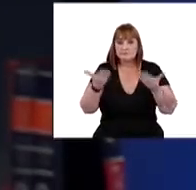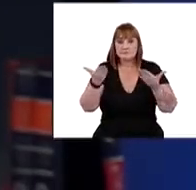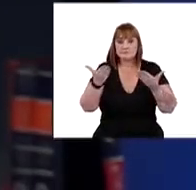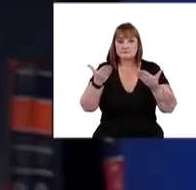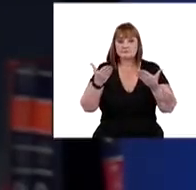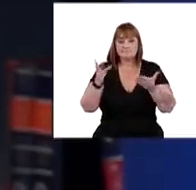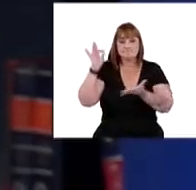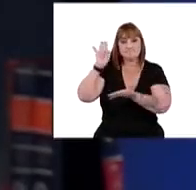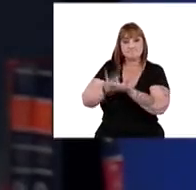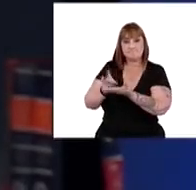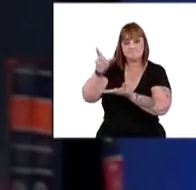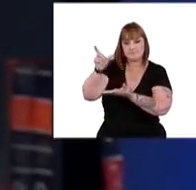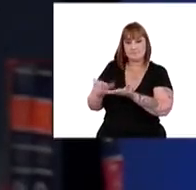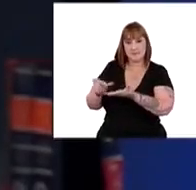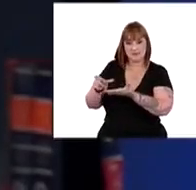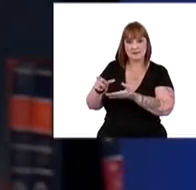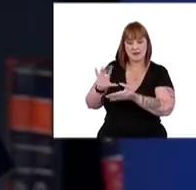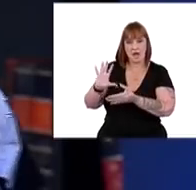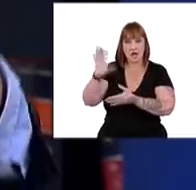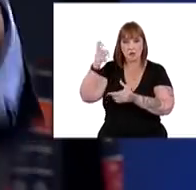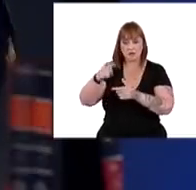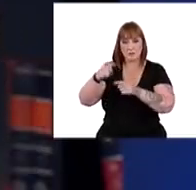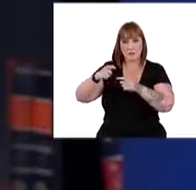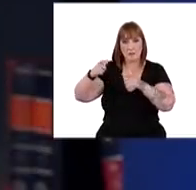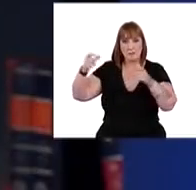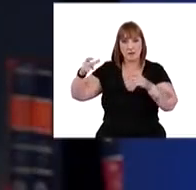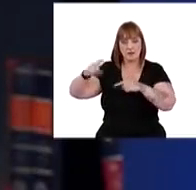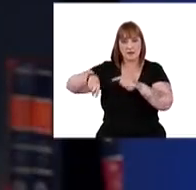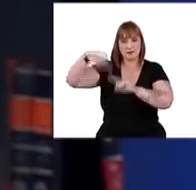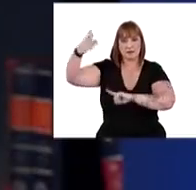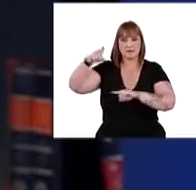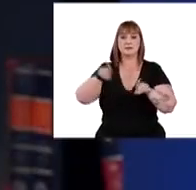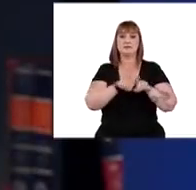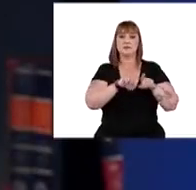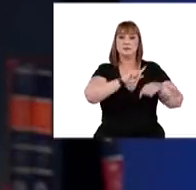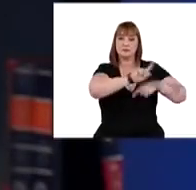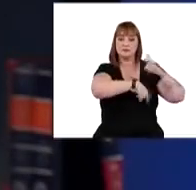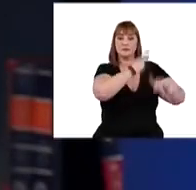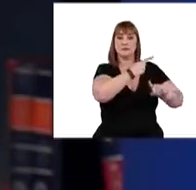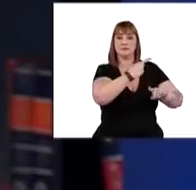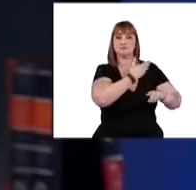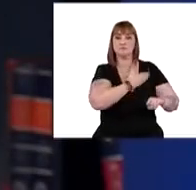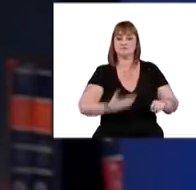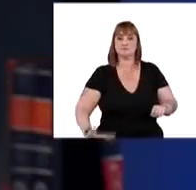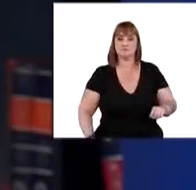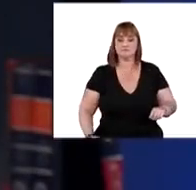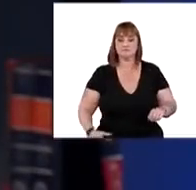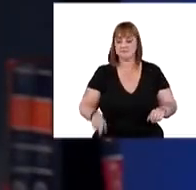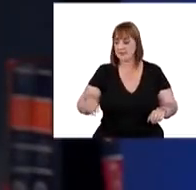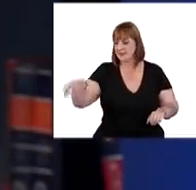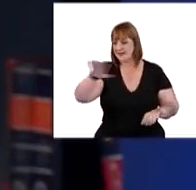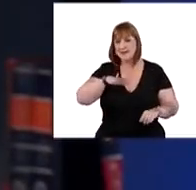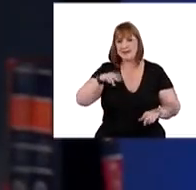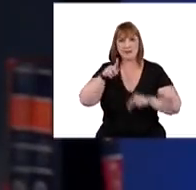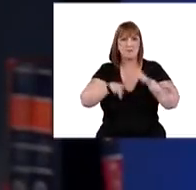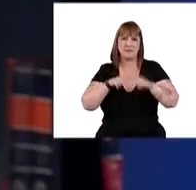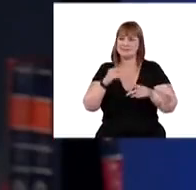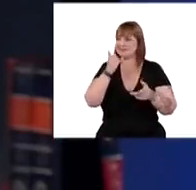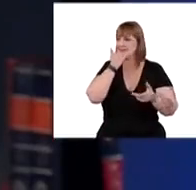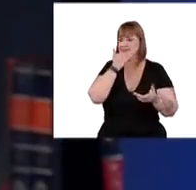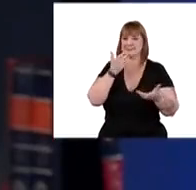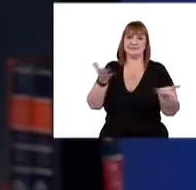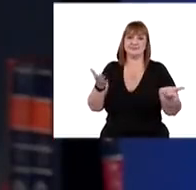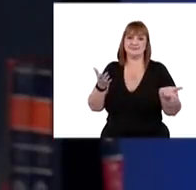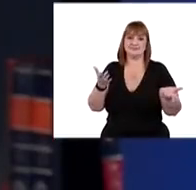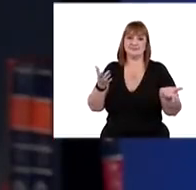parte real, ou seja, a produção efetiva crescer, mais poderia crescer também o governo. Ou seja, esse pessoal, Mariana, me desculpe,